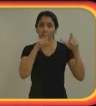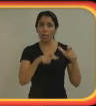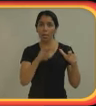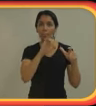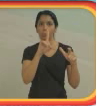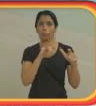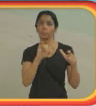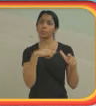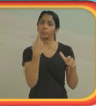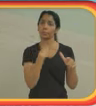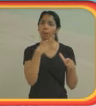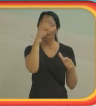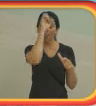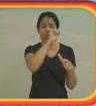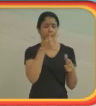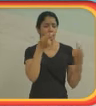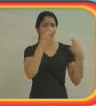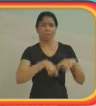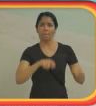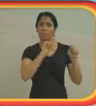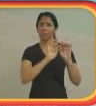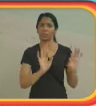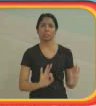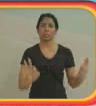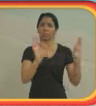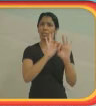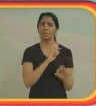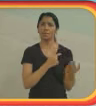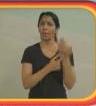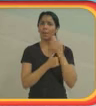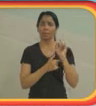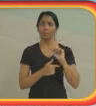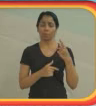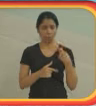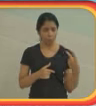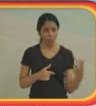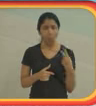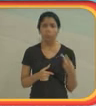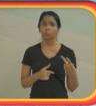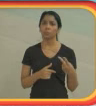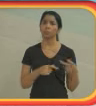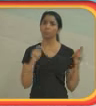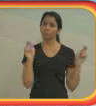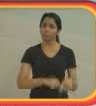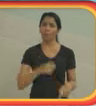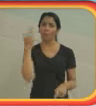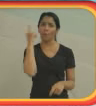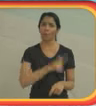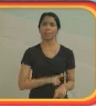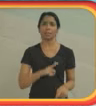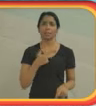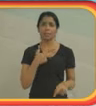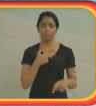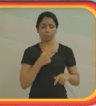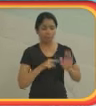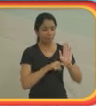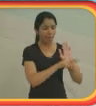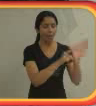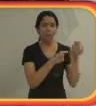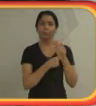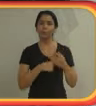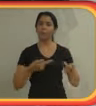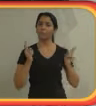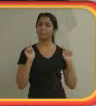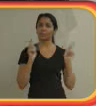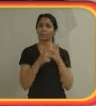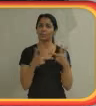a gente aprendeu que a gente não precisava mais de ninguém para ajudar a gente, que nós dois juntos a gente conseguia se ajudar e